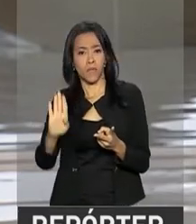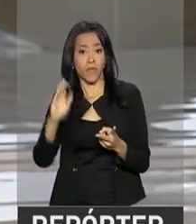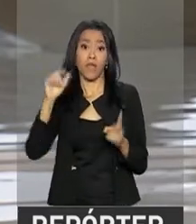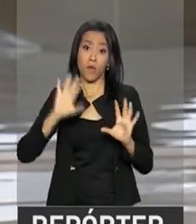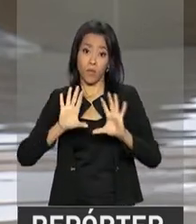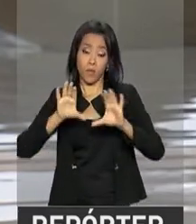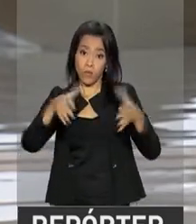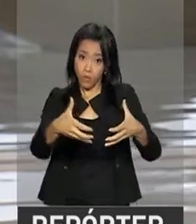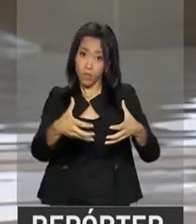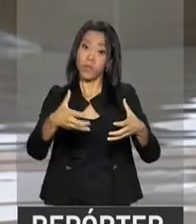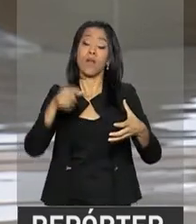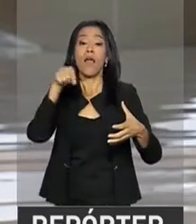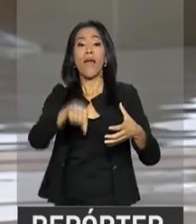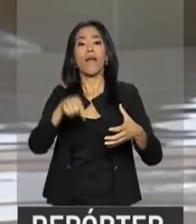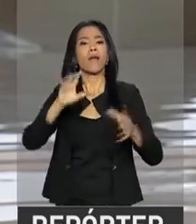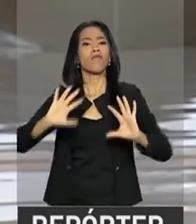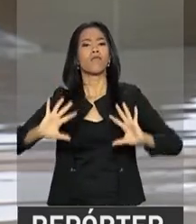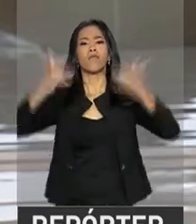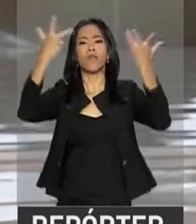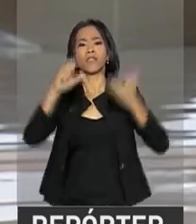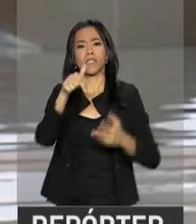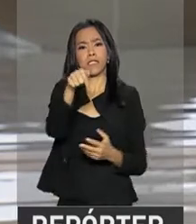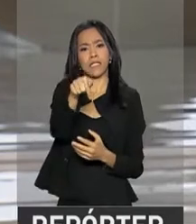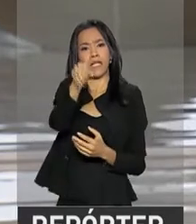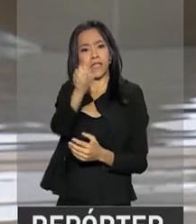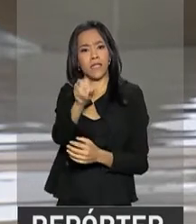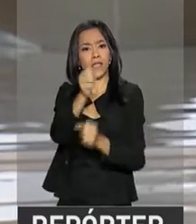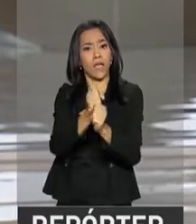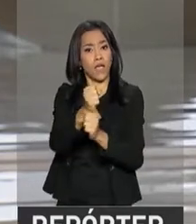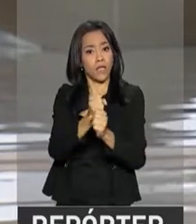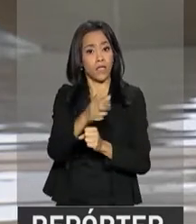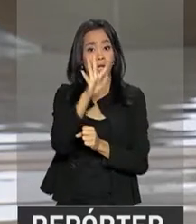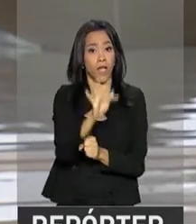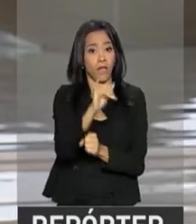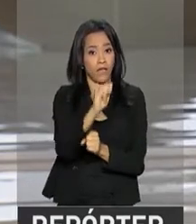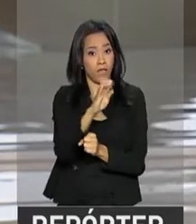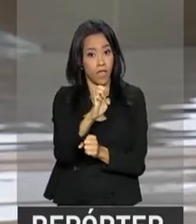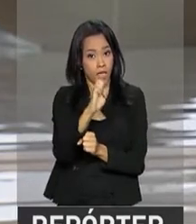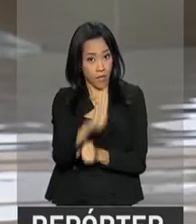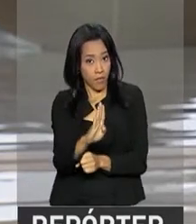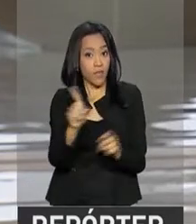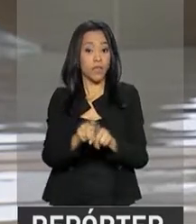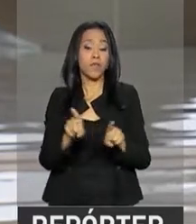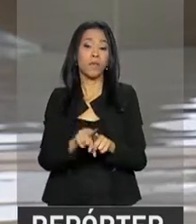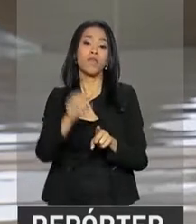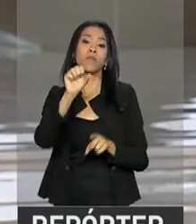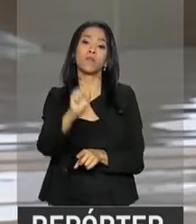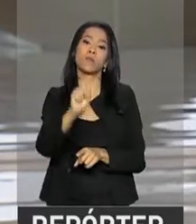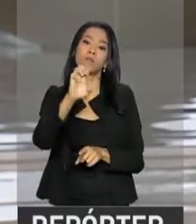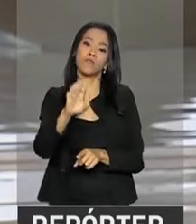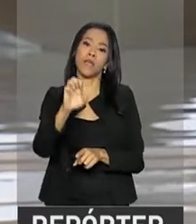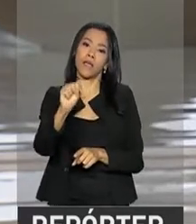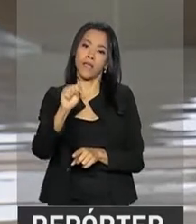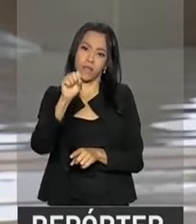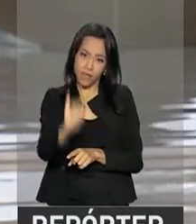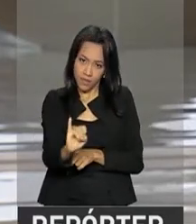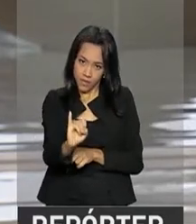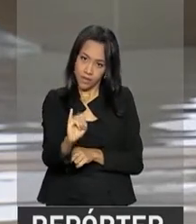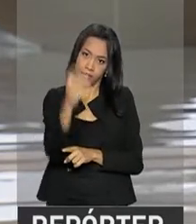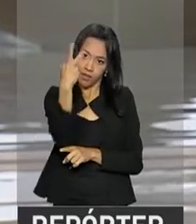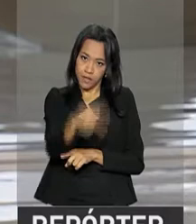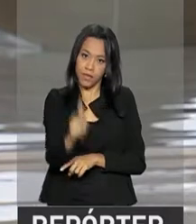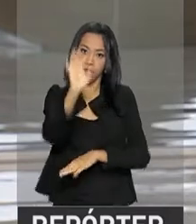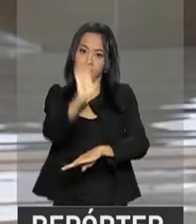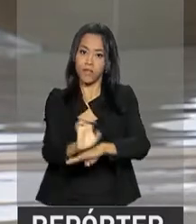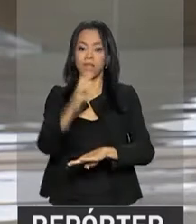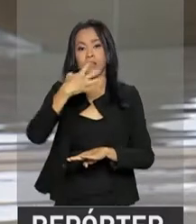também a comemoração dos 70 anos da FIEB e também do SESI, o Serviço Social da Indústria da